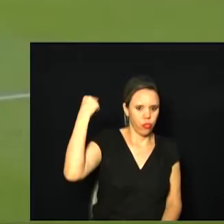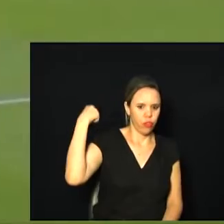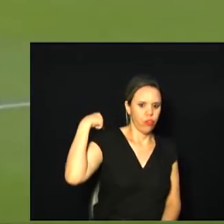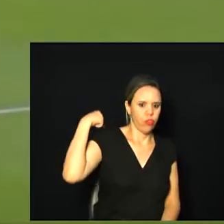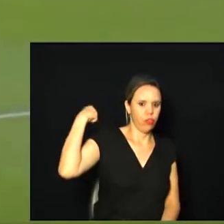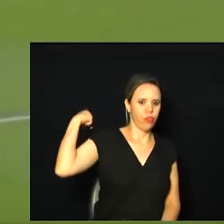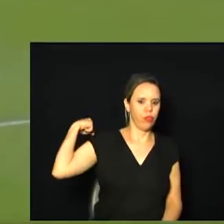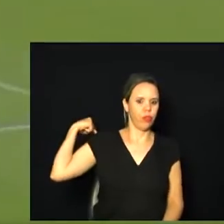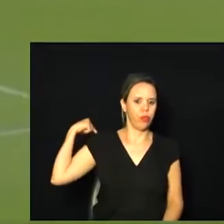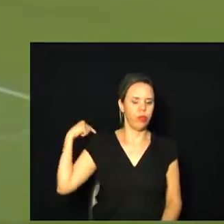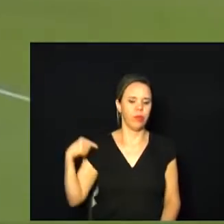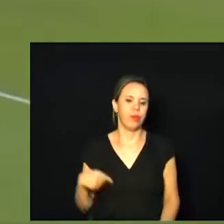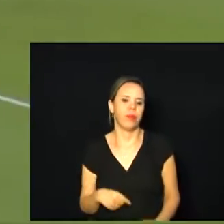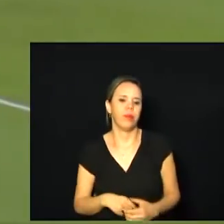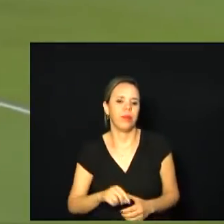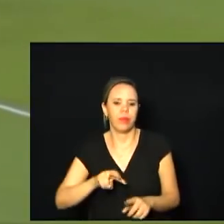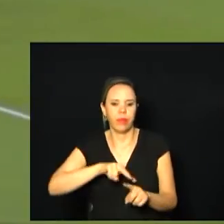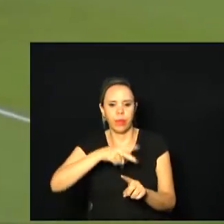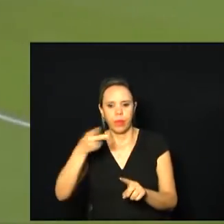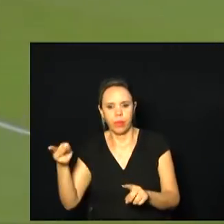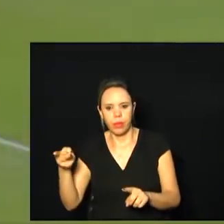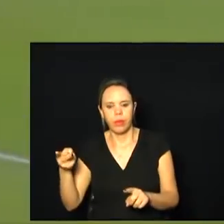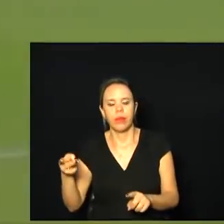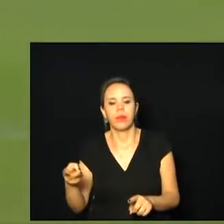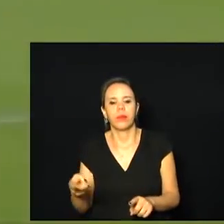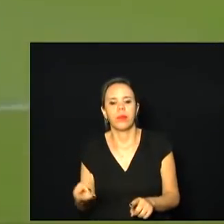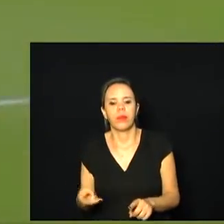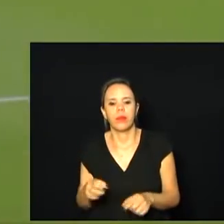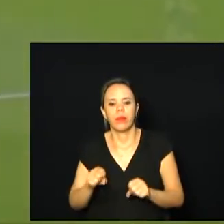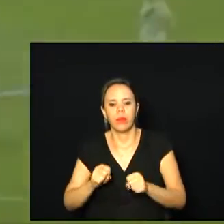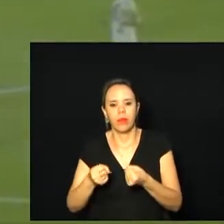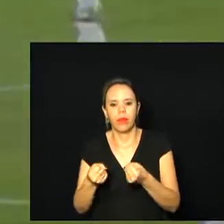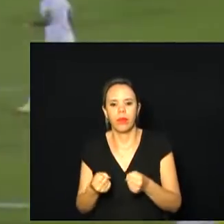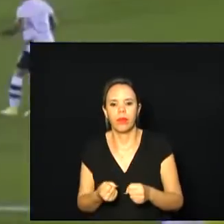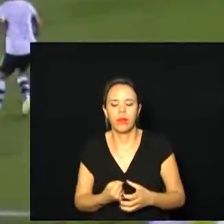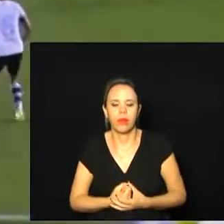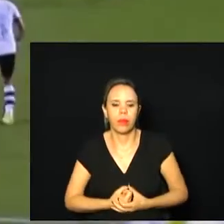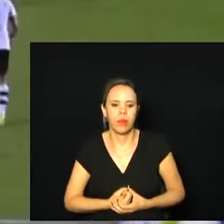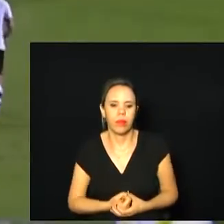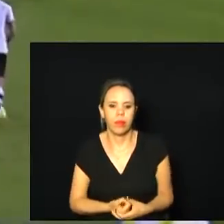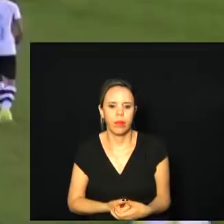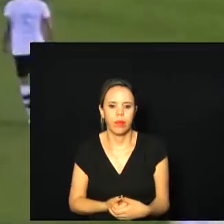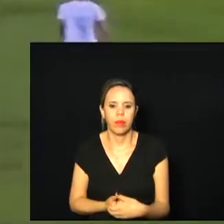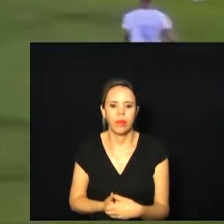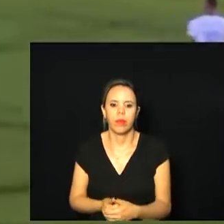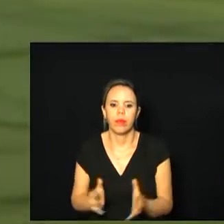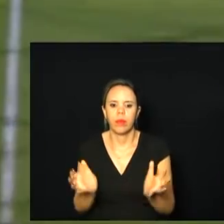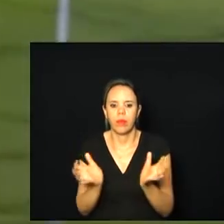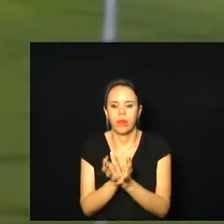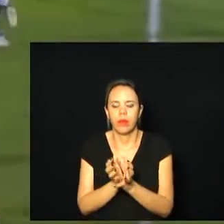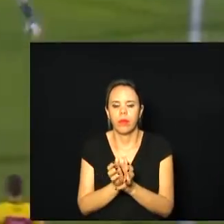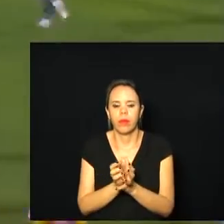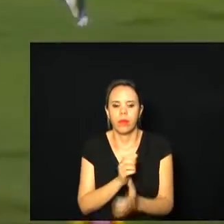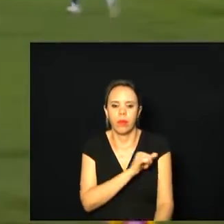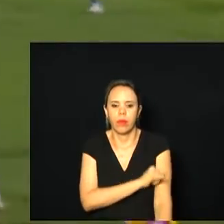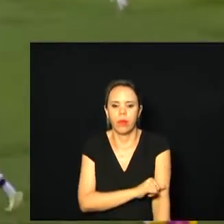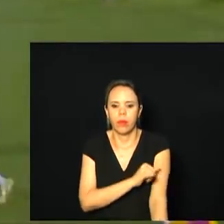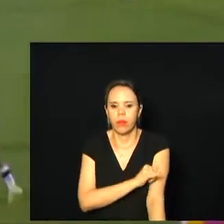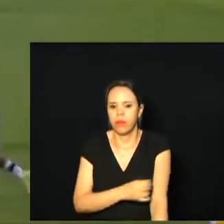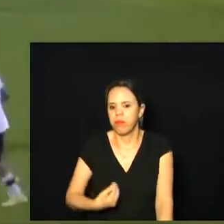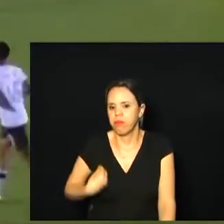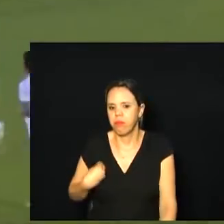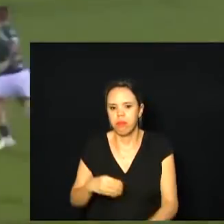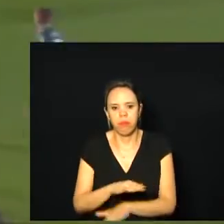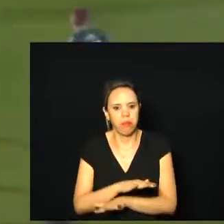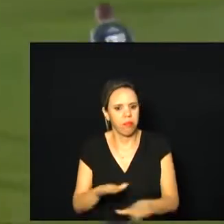emendou esta linda bicicleta para a grande defesa de Lucão. A equipe carioca não estava lá